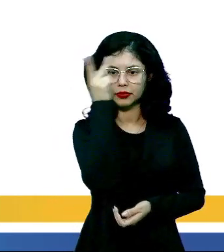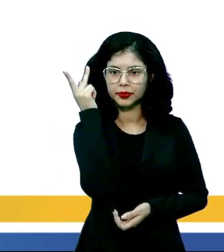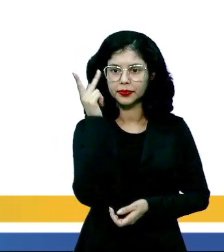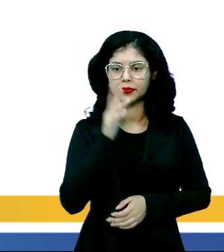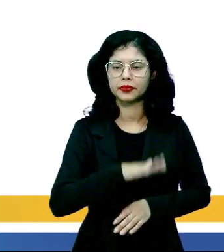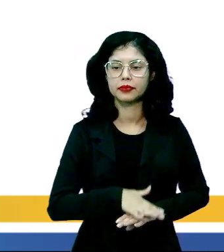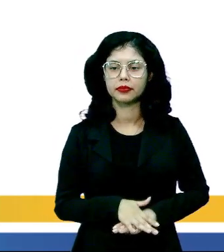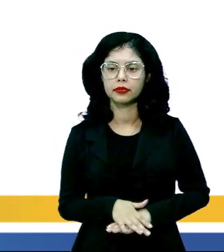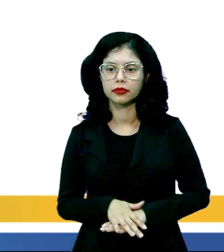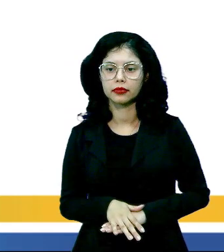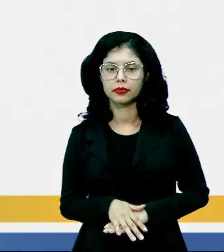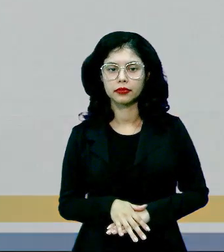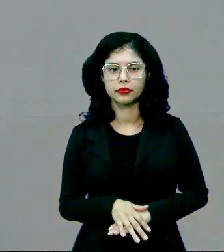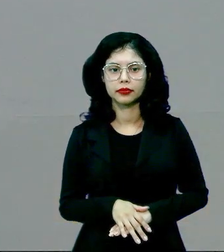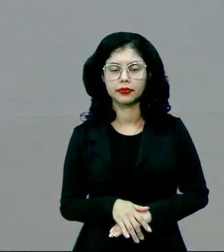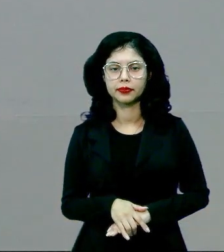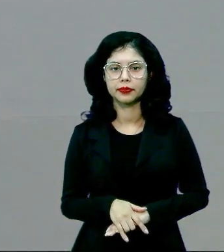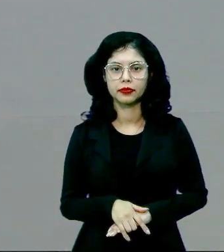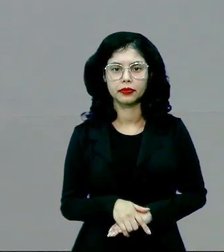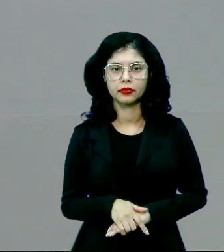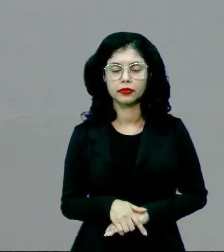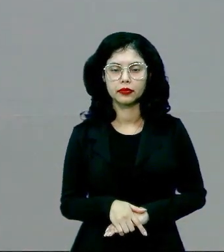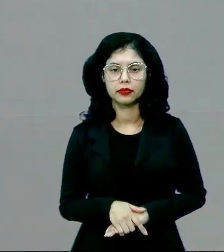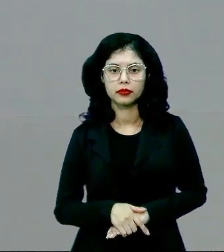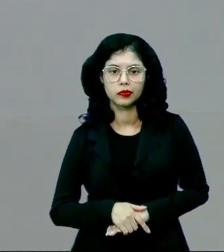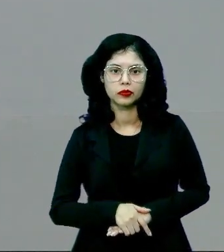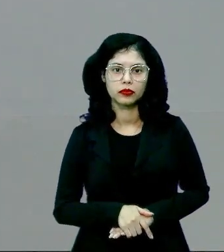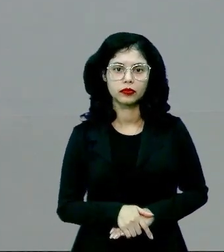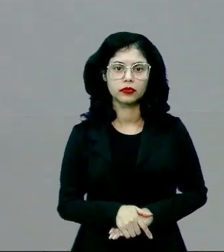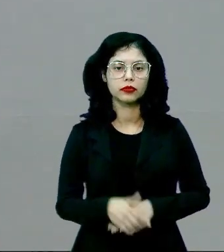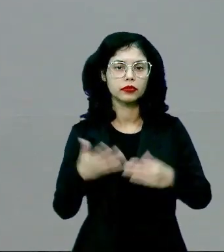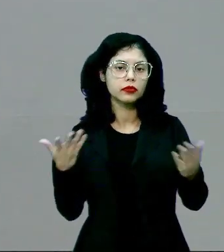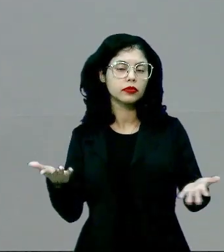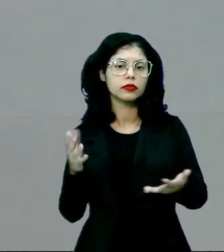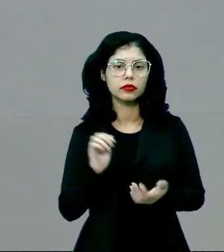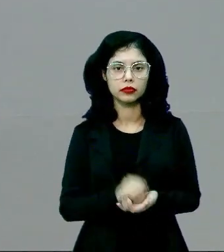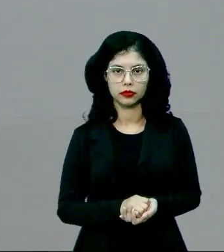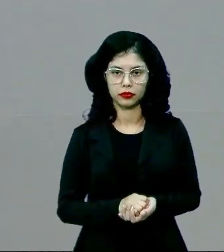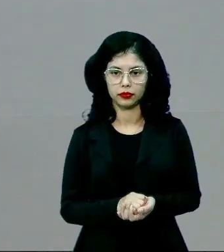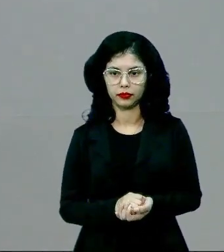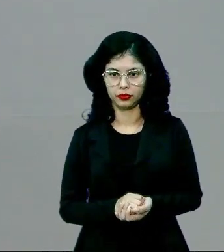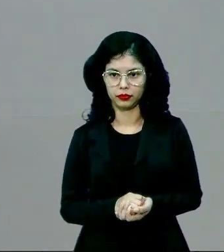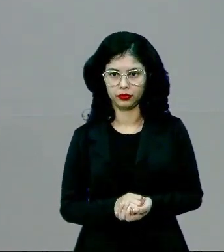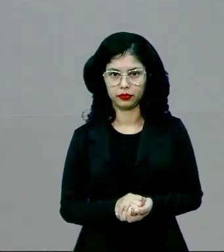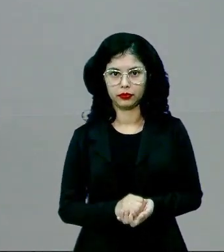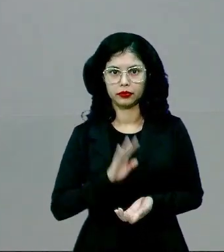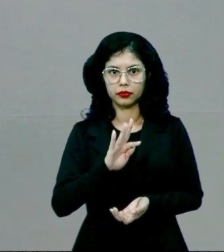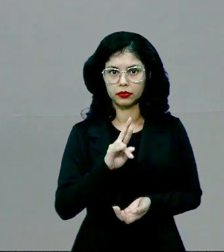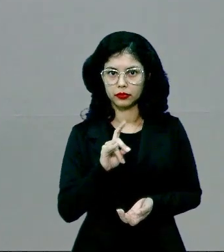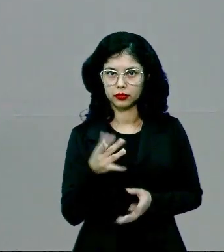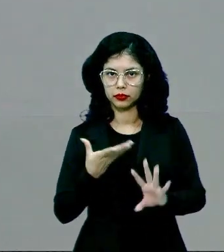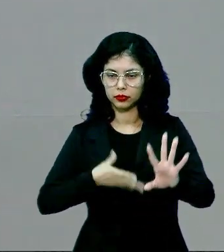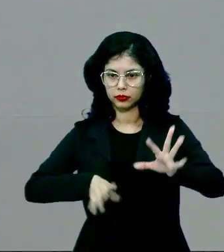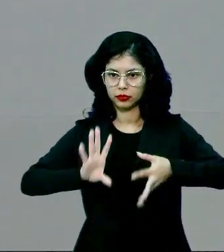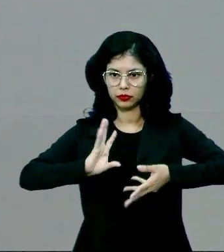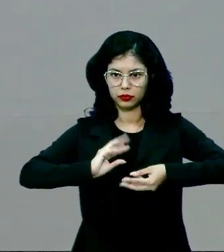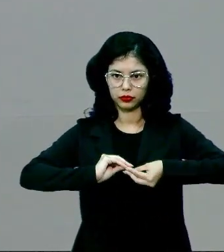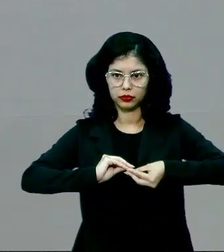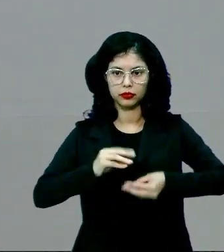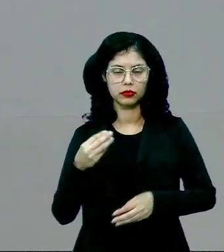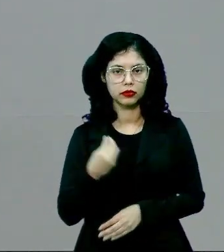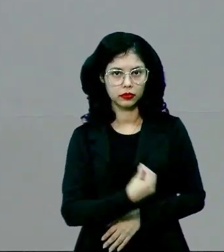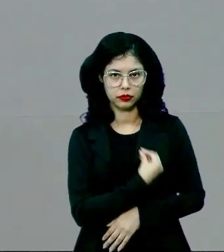sobre a mesma pessoa né então é isso galera a biografia ela é um resumo da nossa